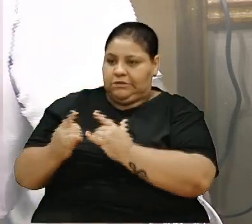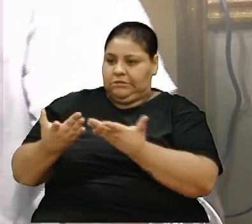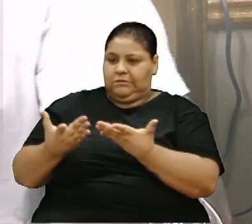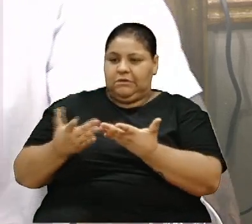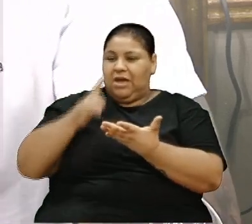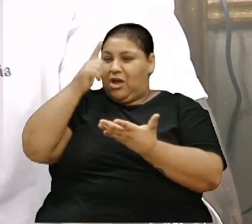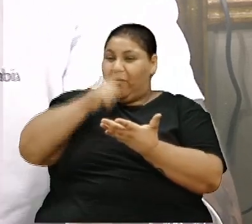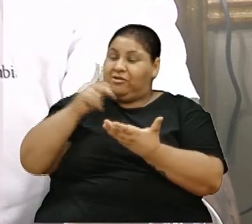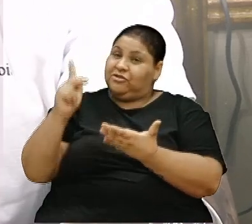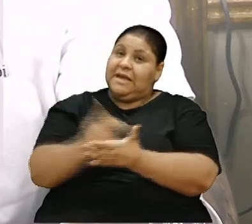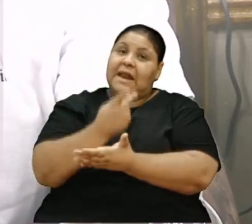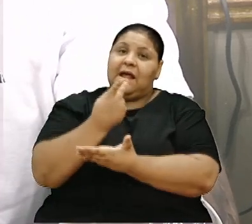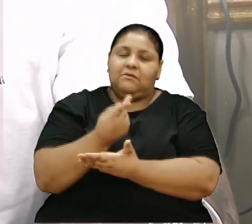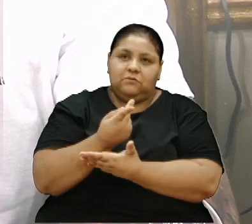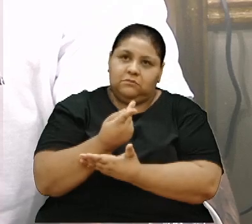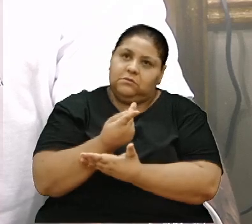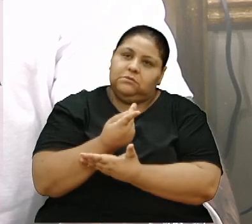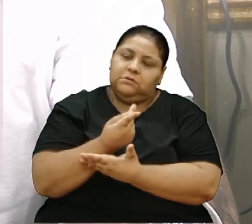essa imputação.